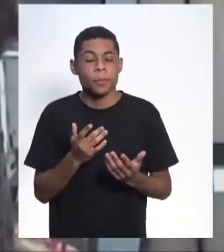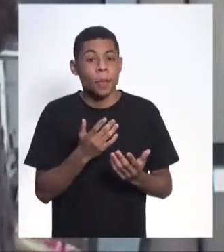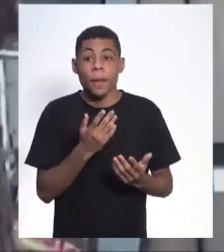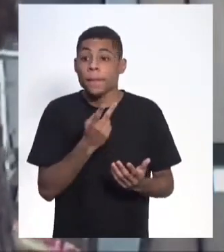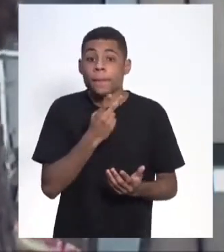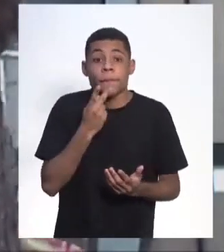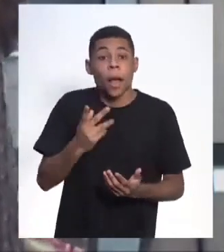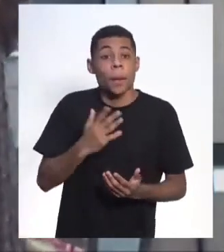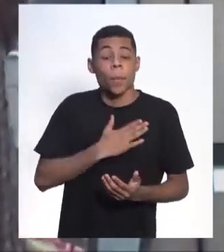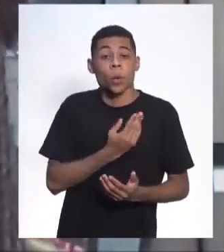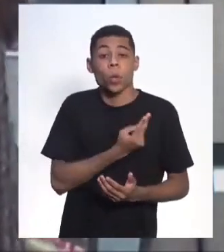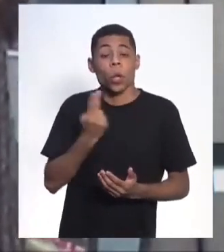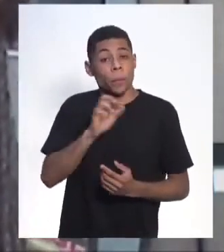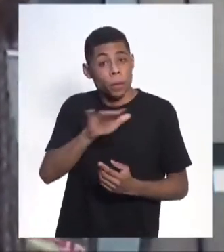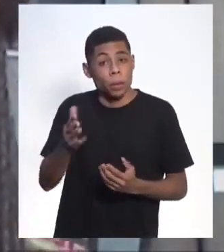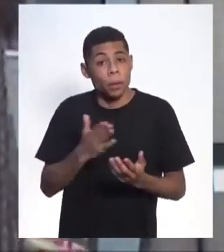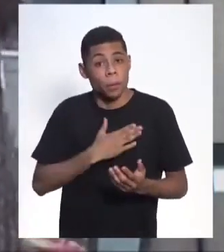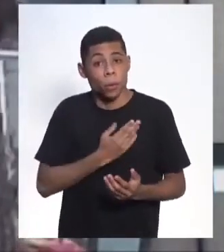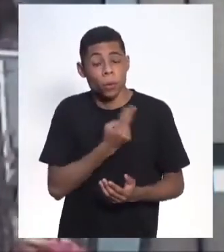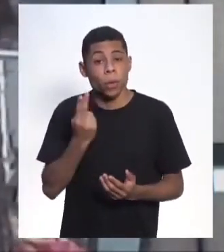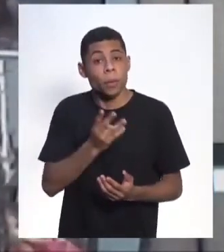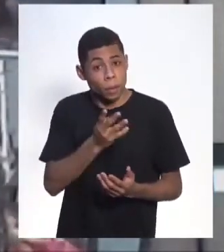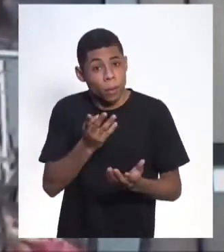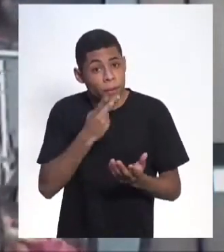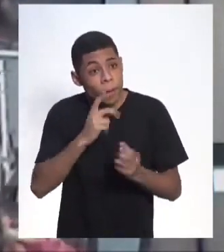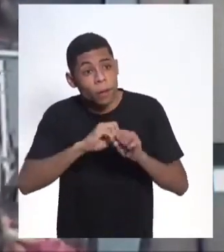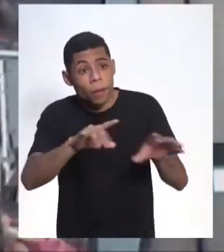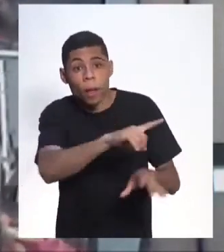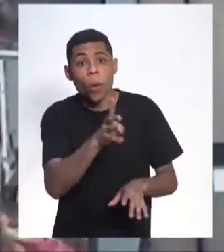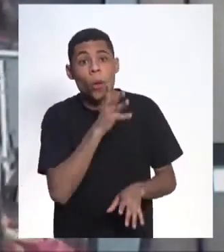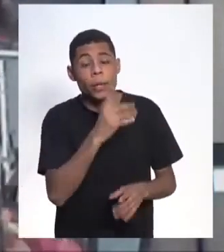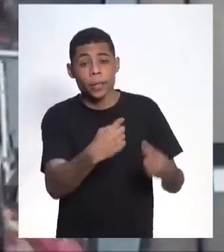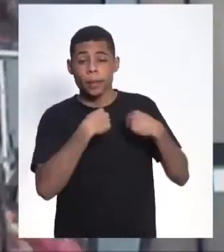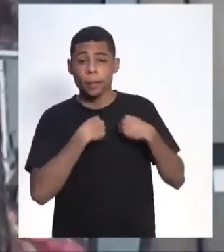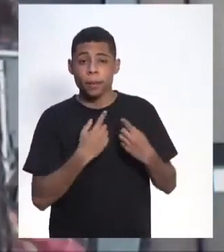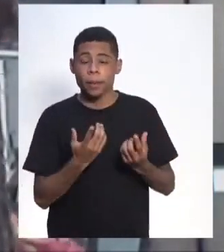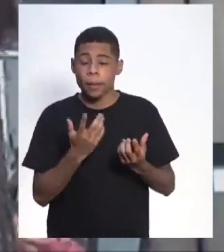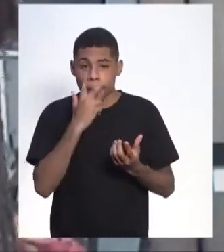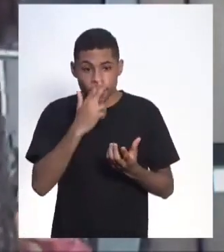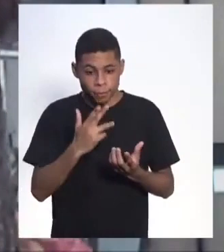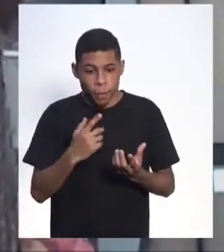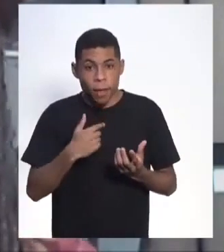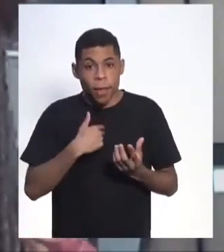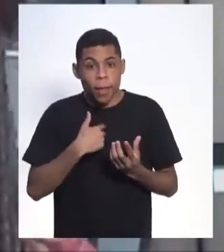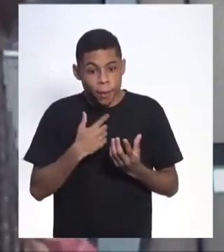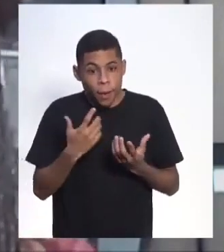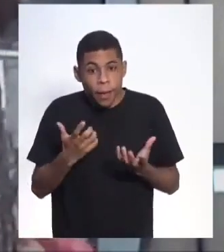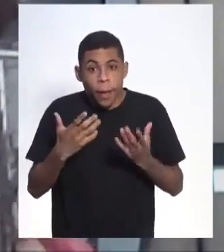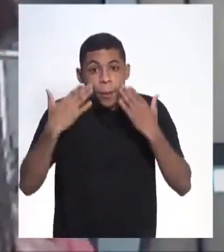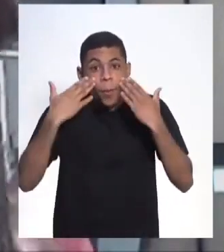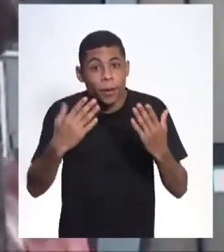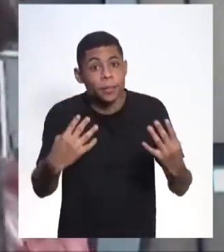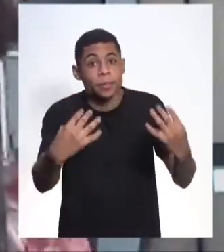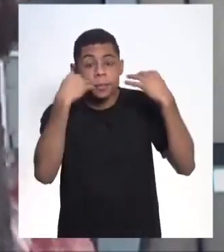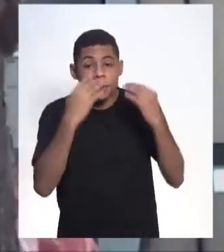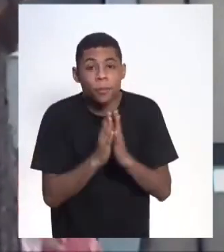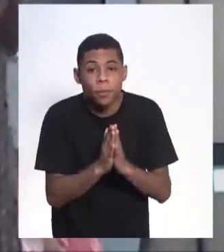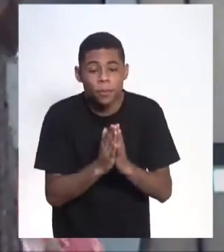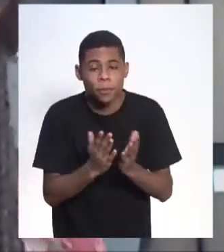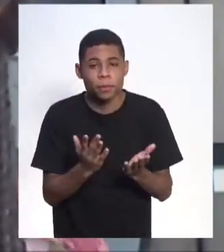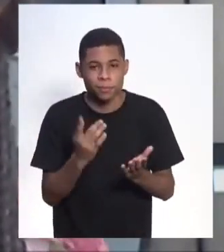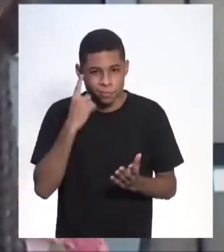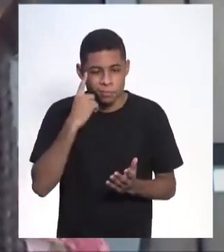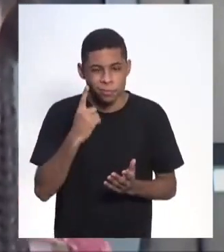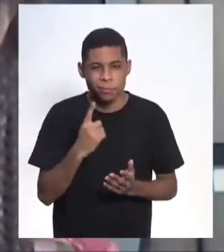o meu nome, me reconhece, né, permita que eu apareça, né, e esse